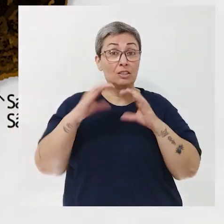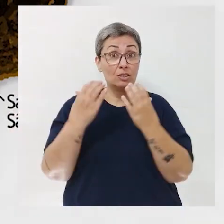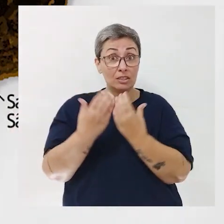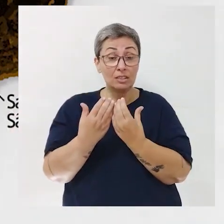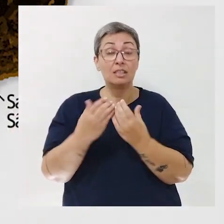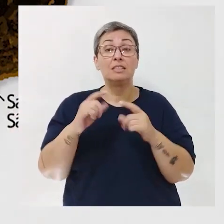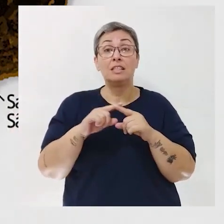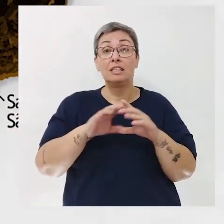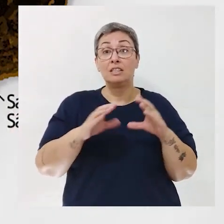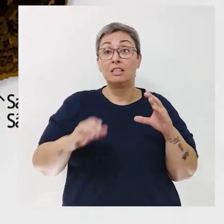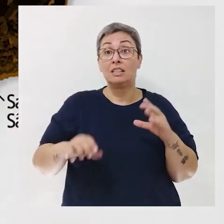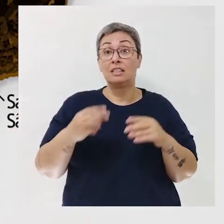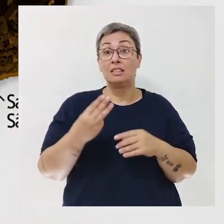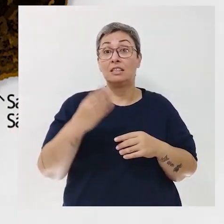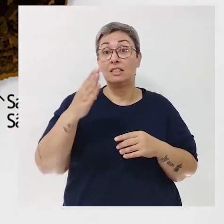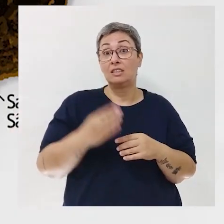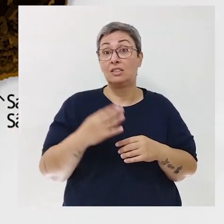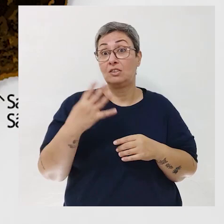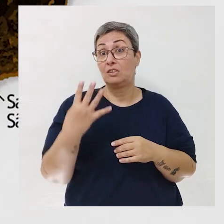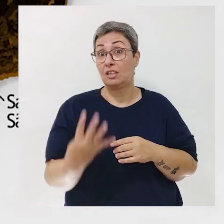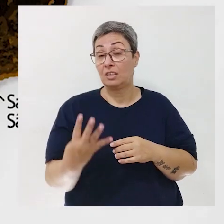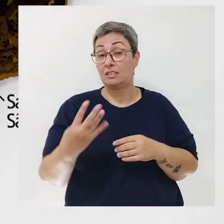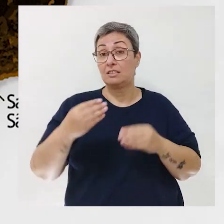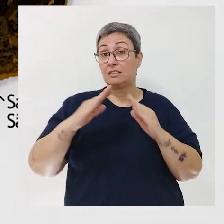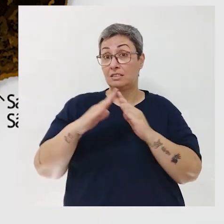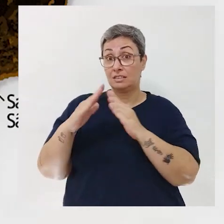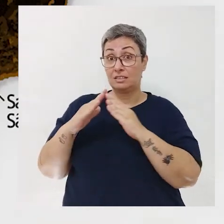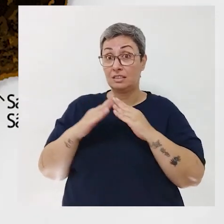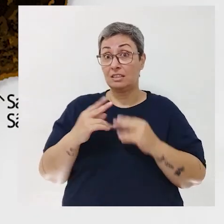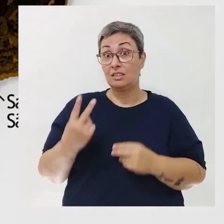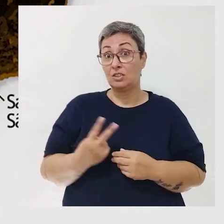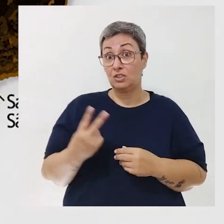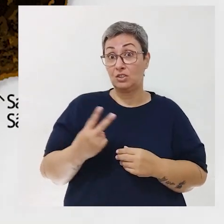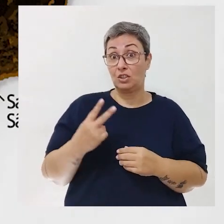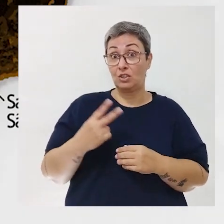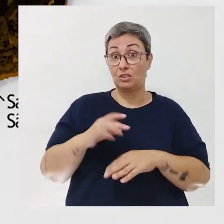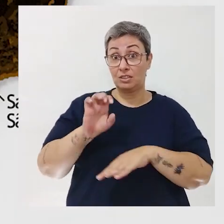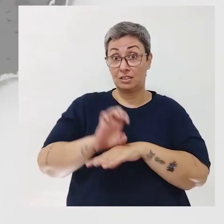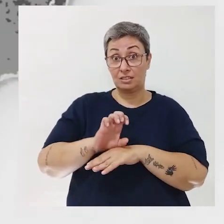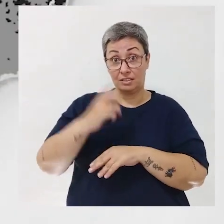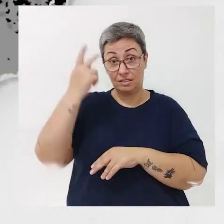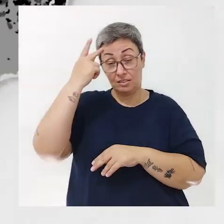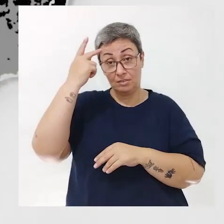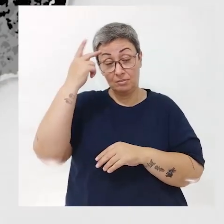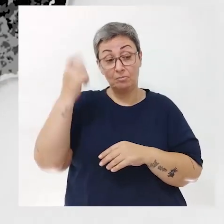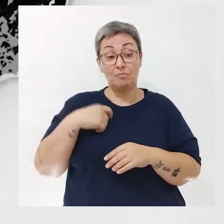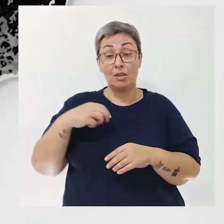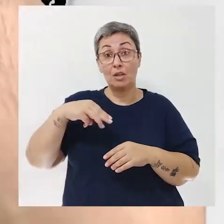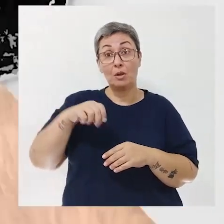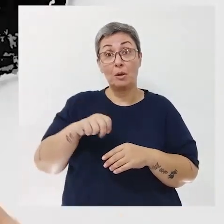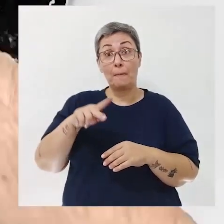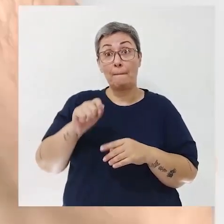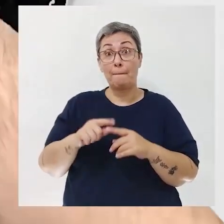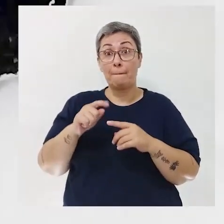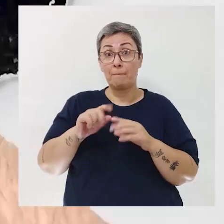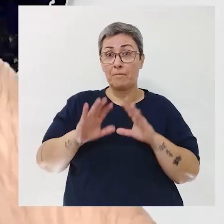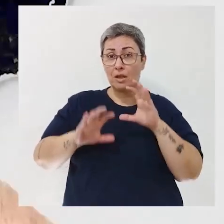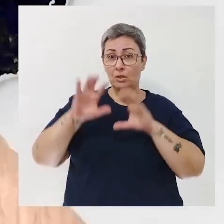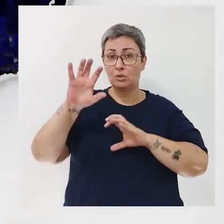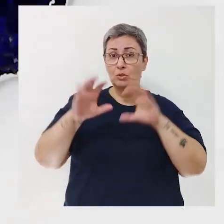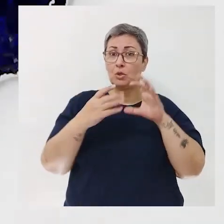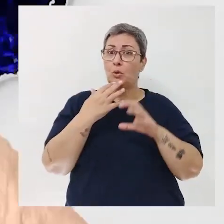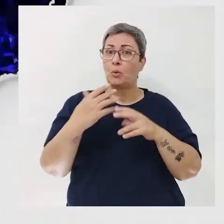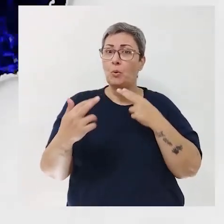tinham esgoto para 3/4 dos domicílios, ambos no estado de São Paulo. Nesses mapas, a tonalidade